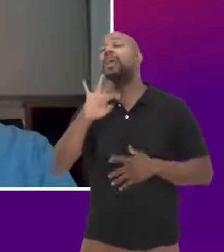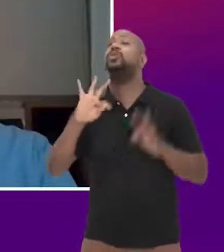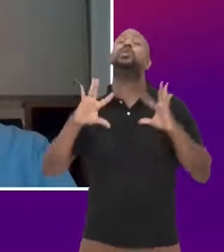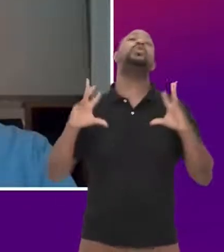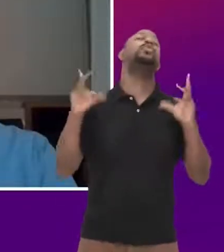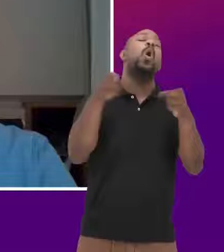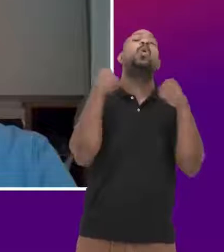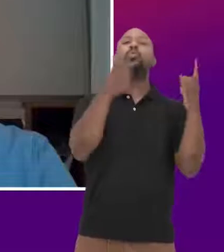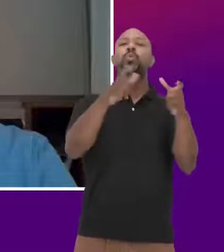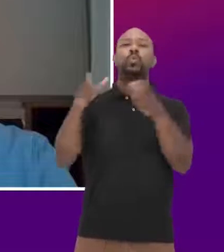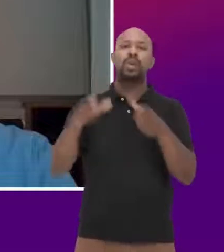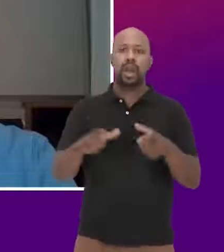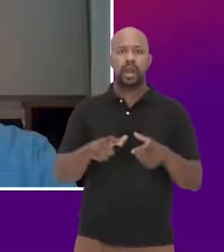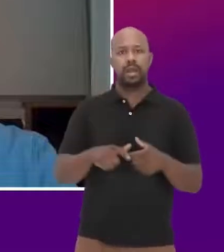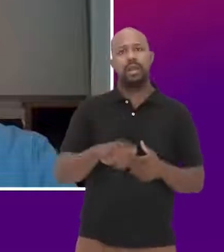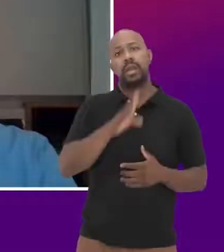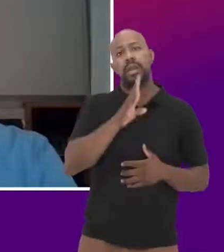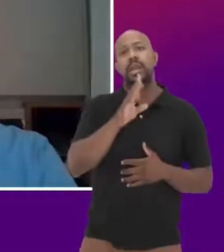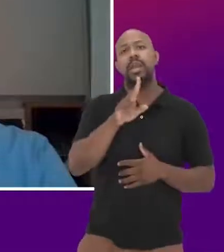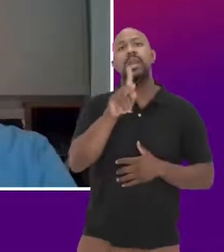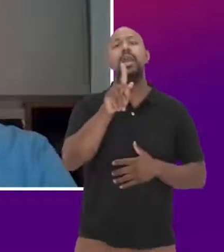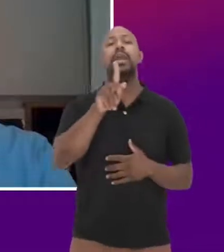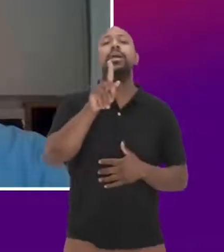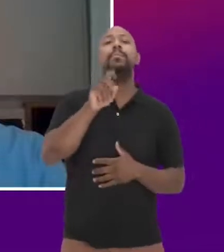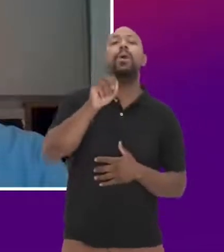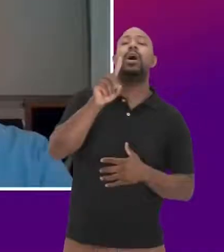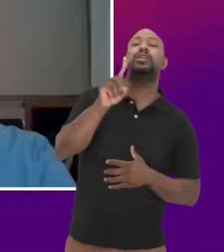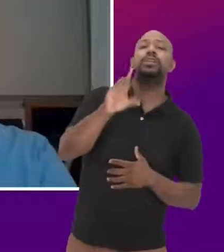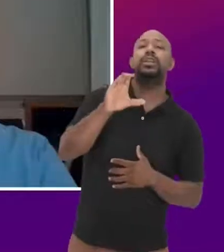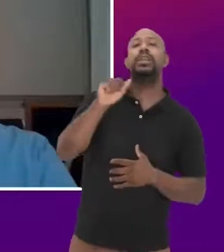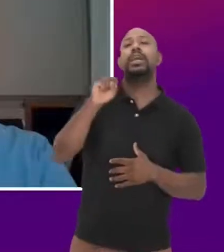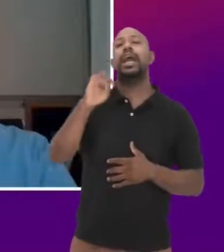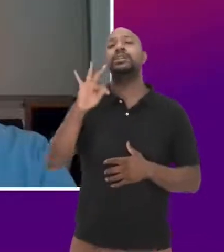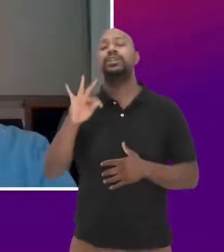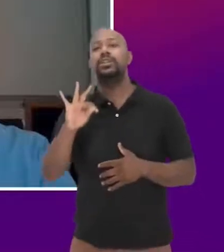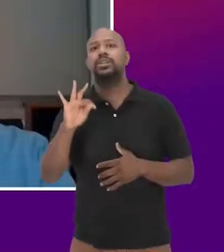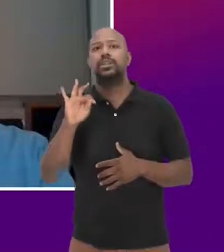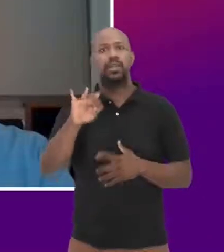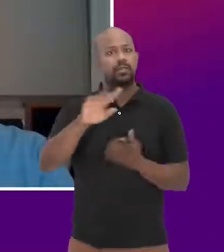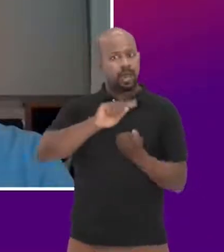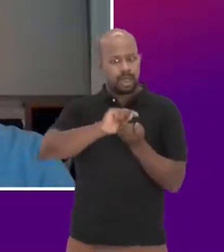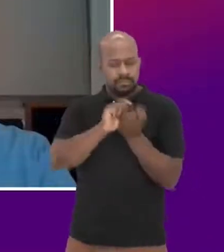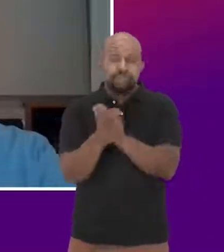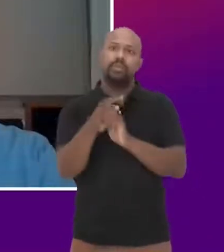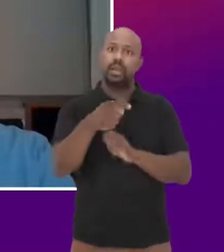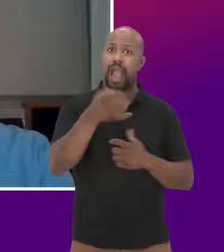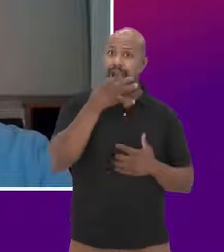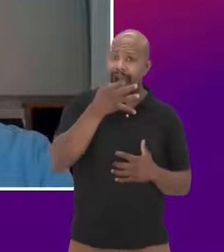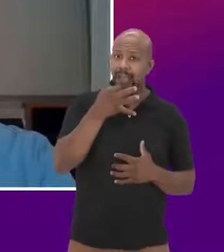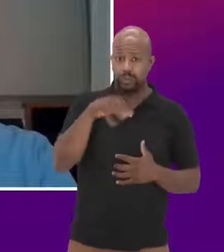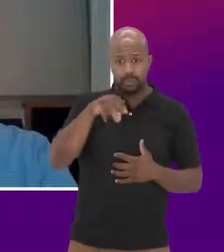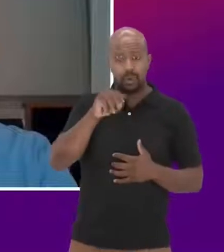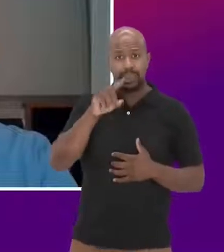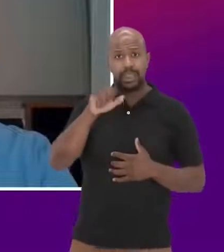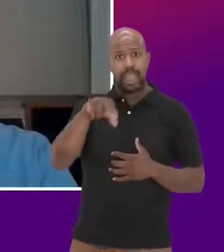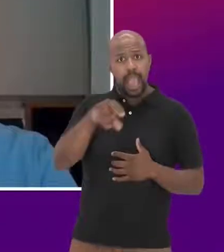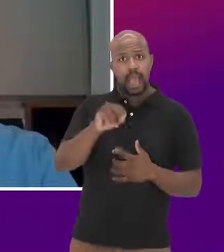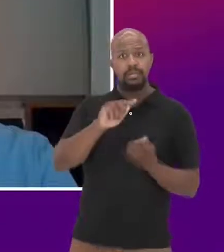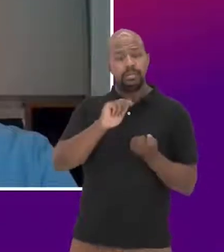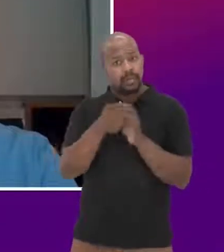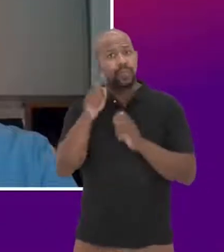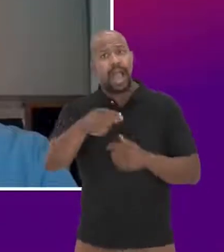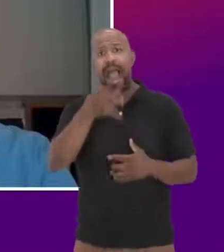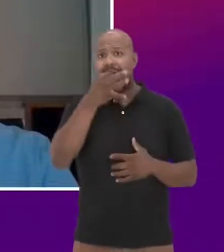lugar. E os podcasts que viraram grandes versões de um rádio moderno e que